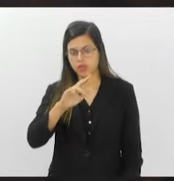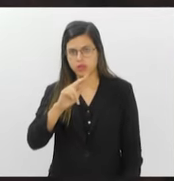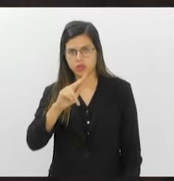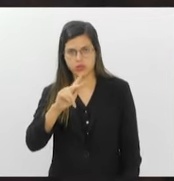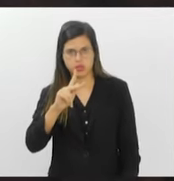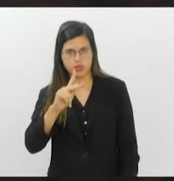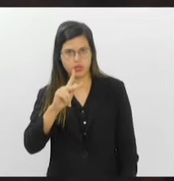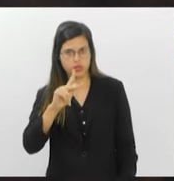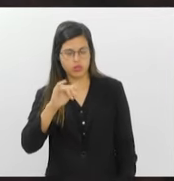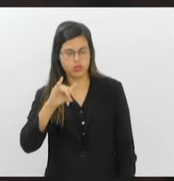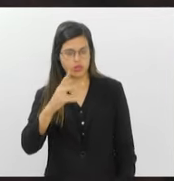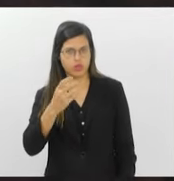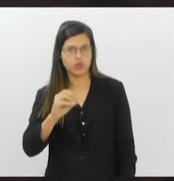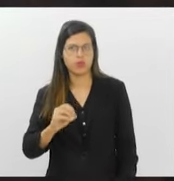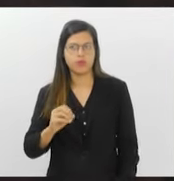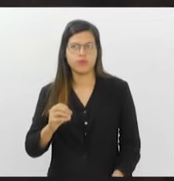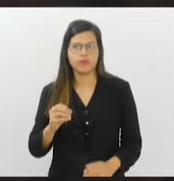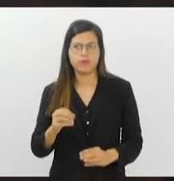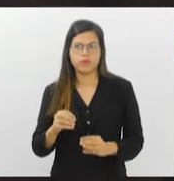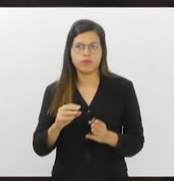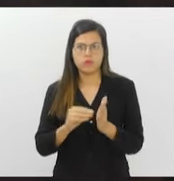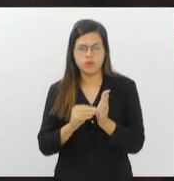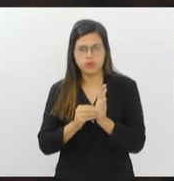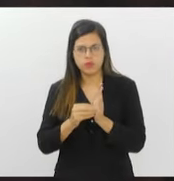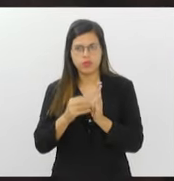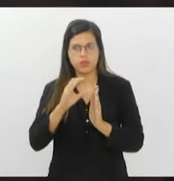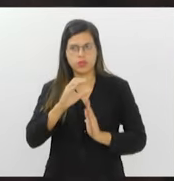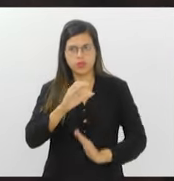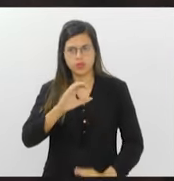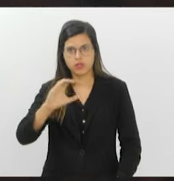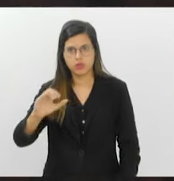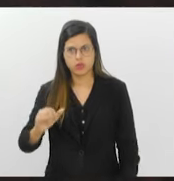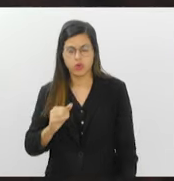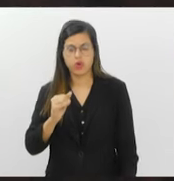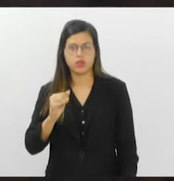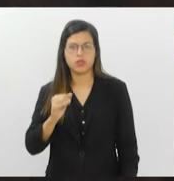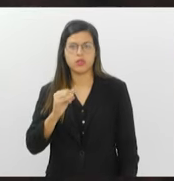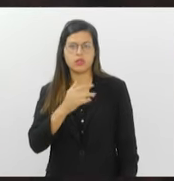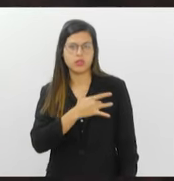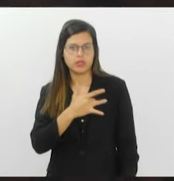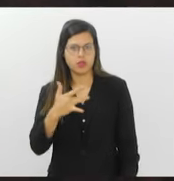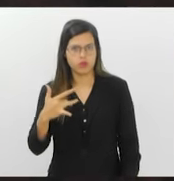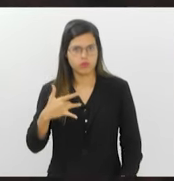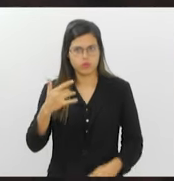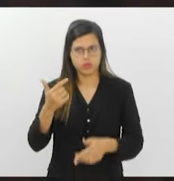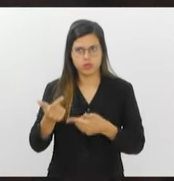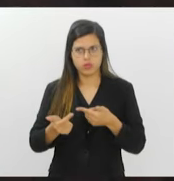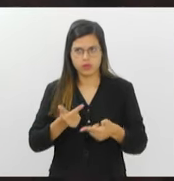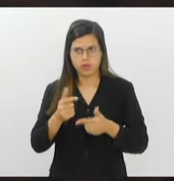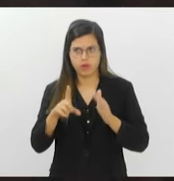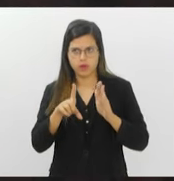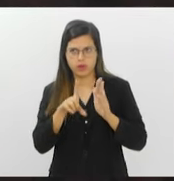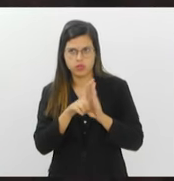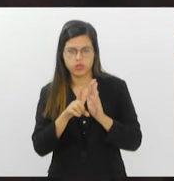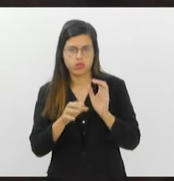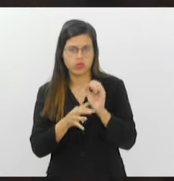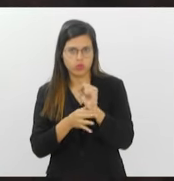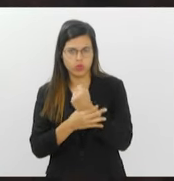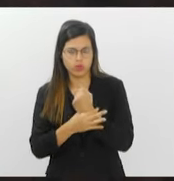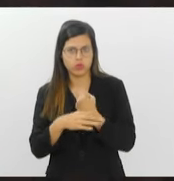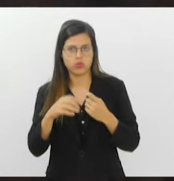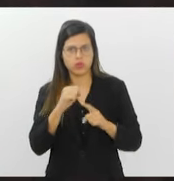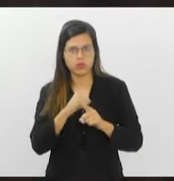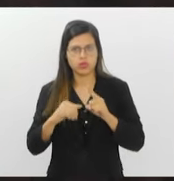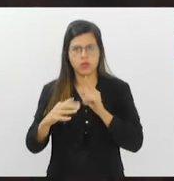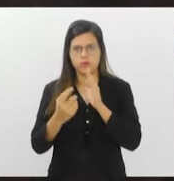comissões de Constituição e Justiça, de Saúde, de Trabalho, Legislação Social, Seguridade Social e